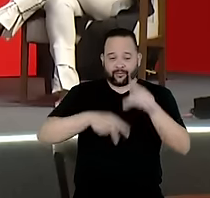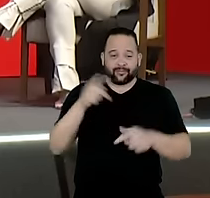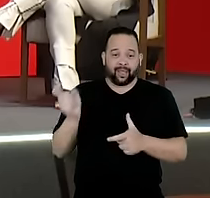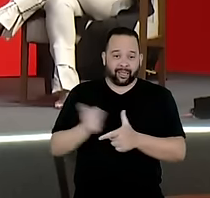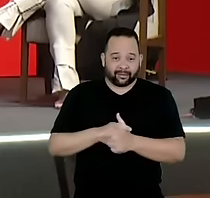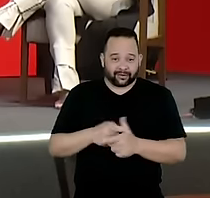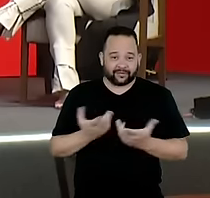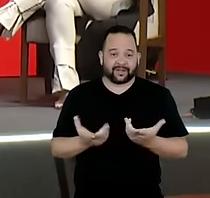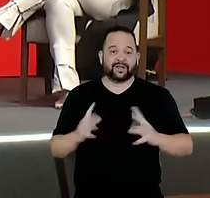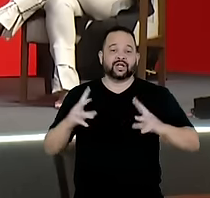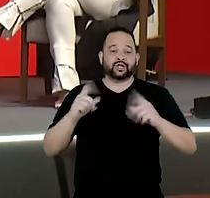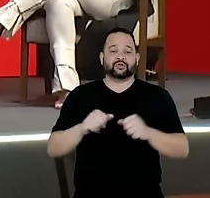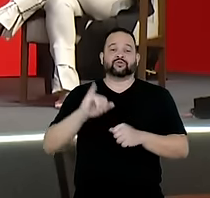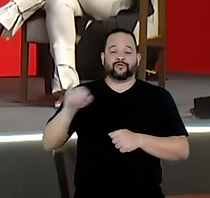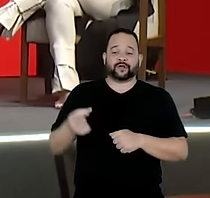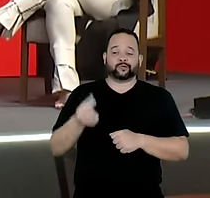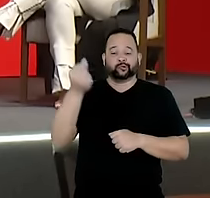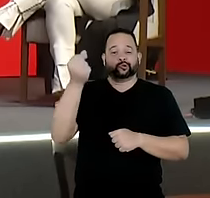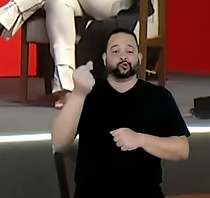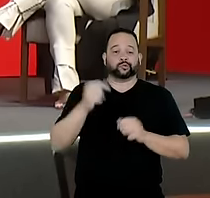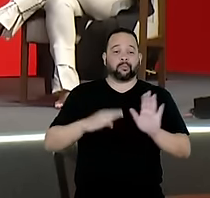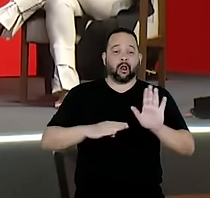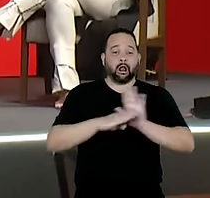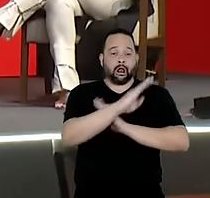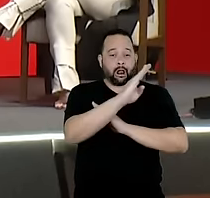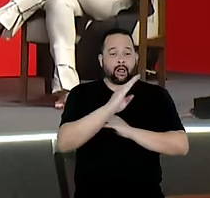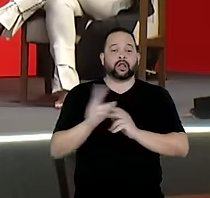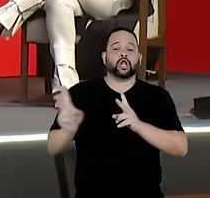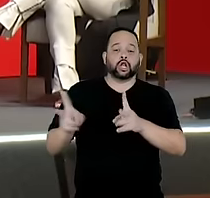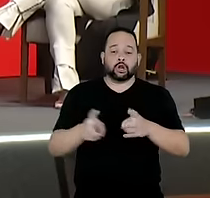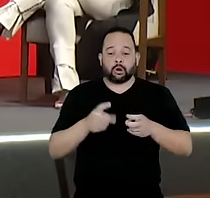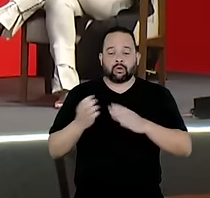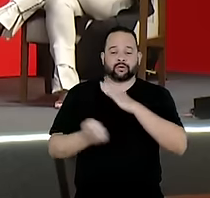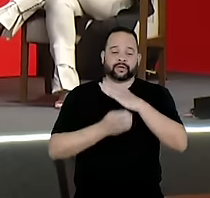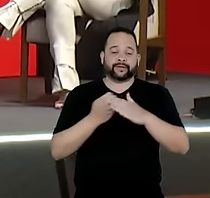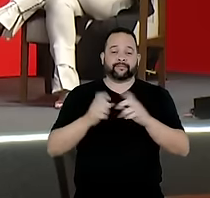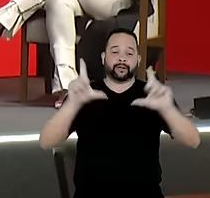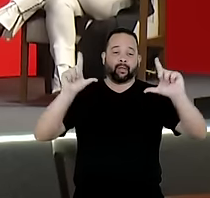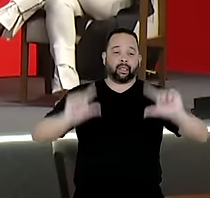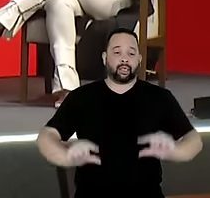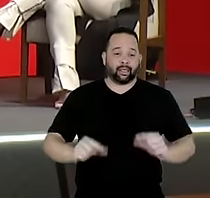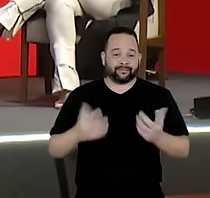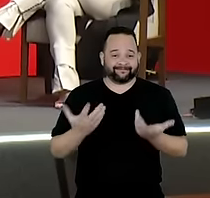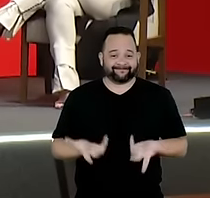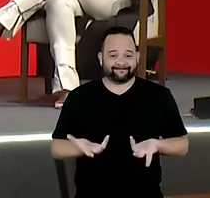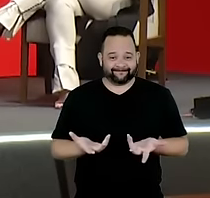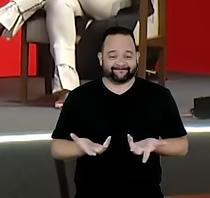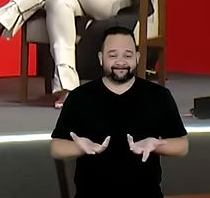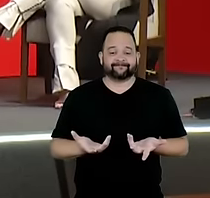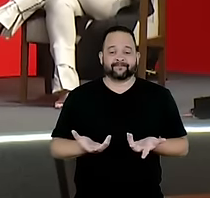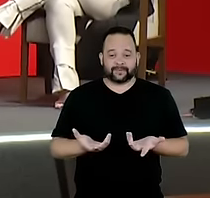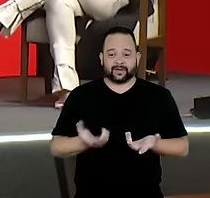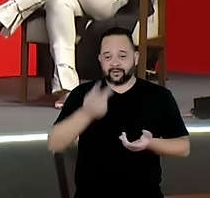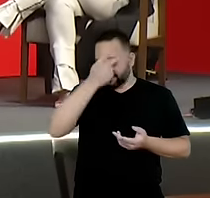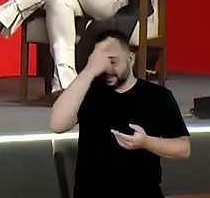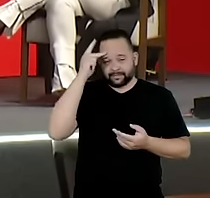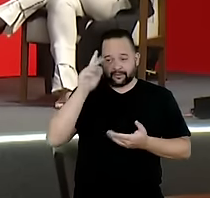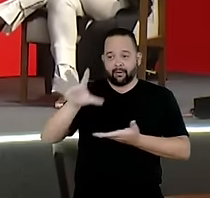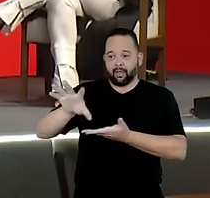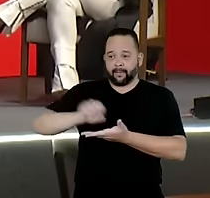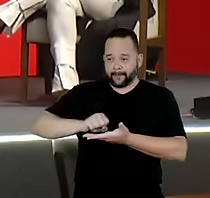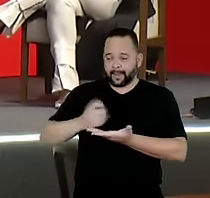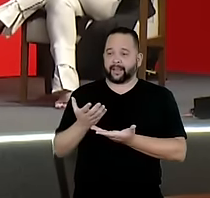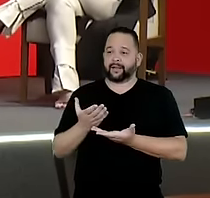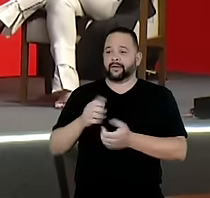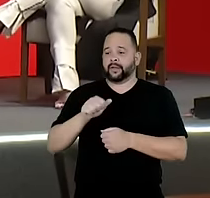o lucro das empresas caem E aí o pessoal também investidores sacam né de equites e vão para renda fixa Isso foi o que a gente